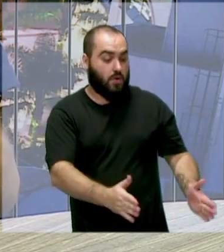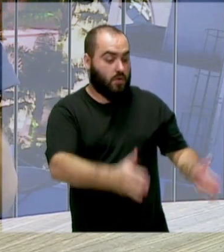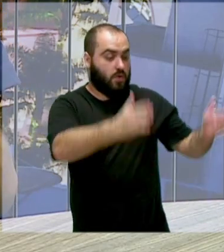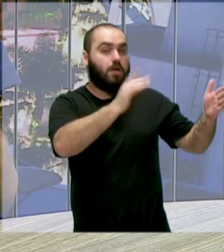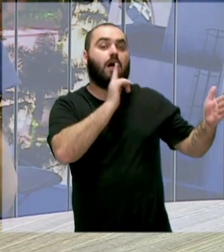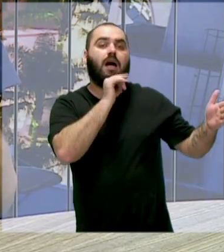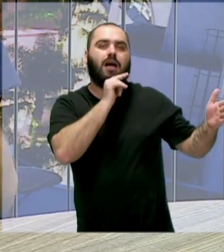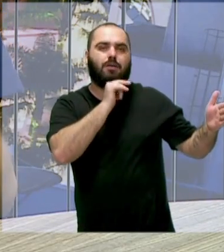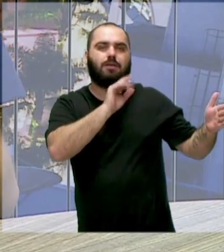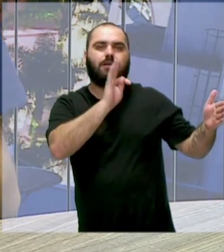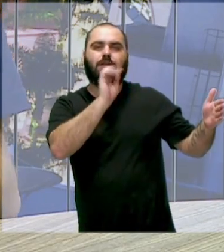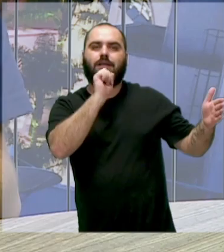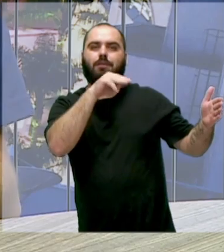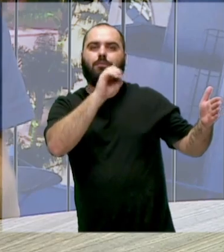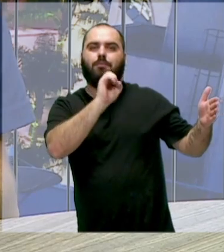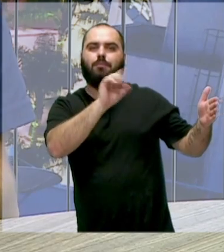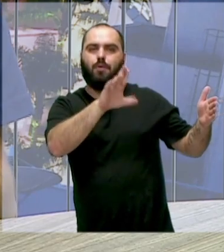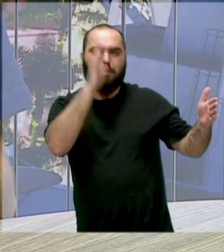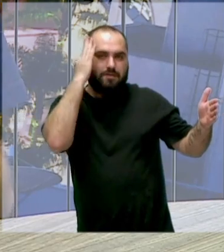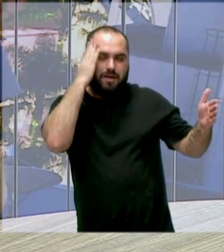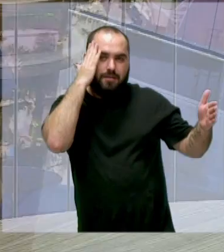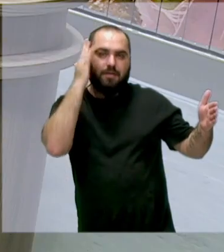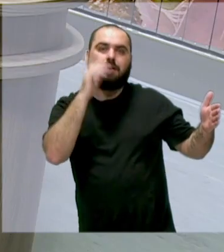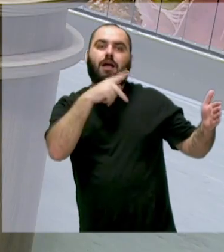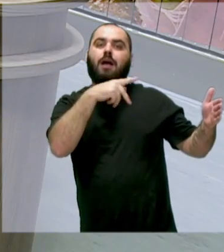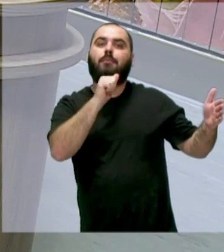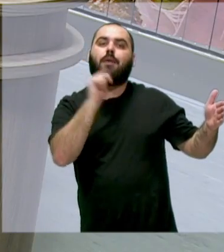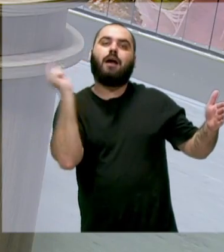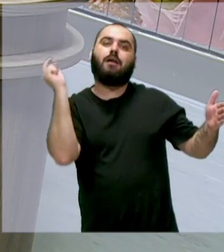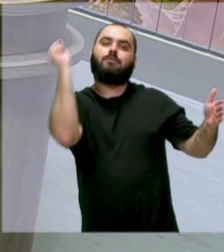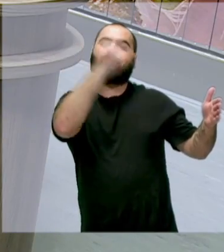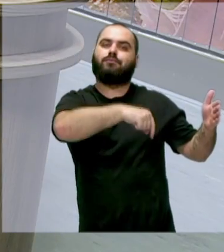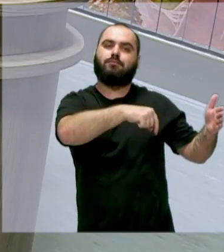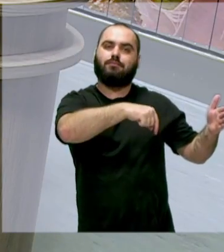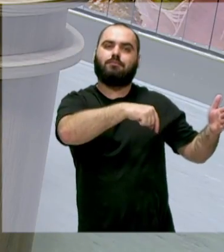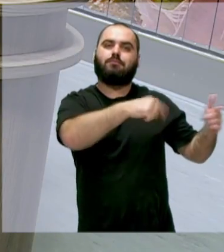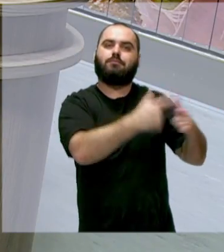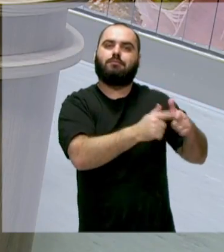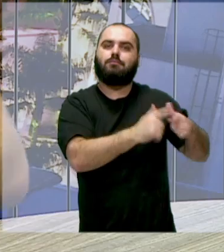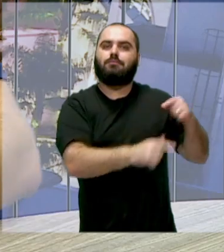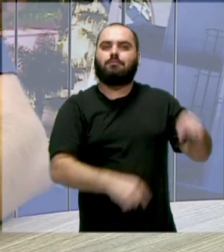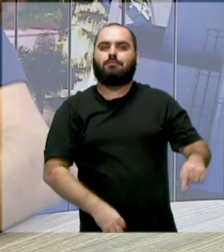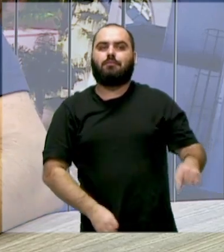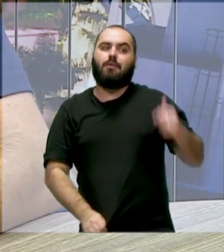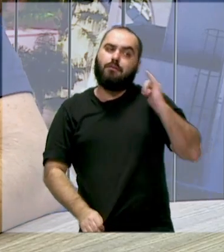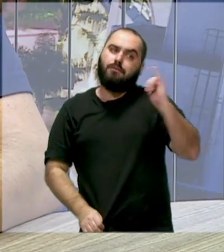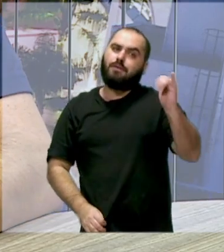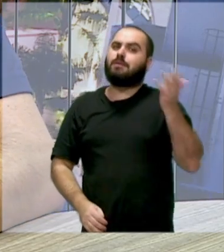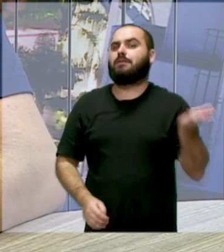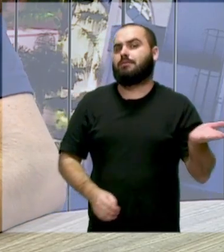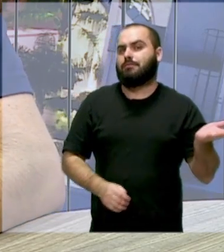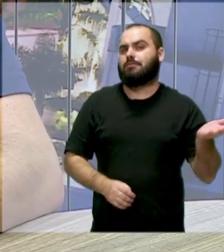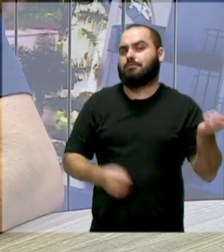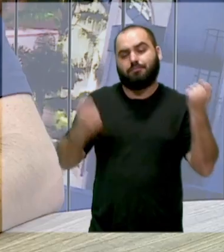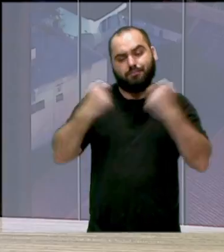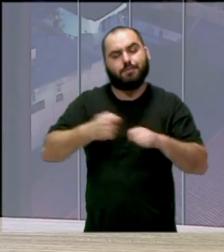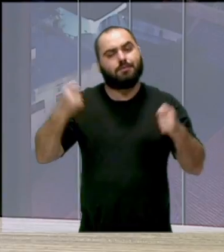água, muitos aqueles tambores que eles botam uma pá dentro ali e tal. A gente está lá para orientar, a gente tem que fazer a nossa